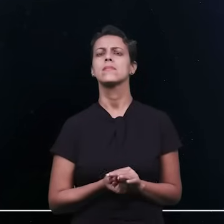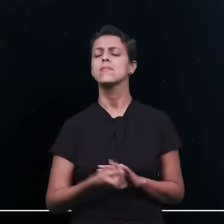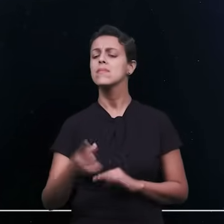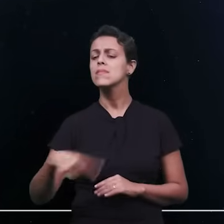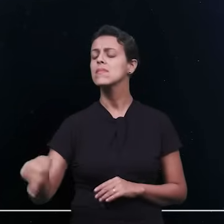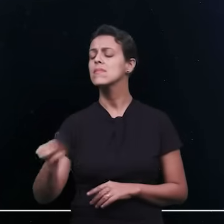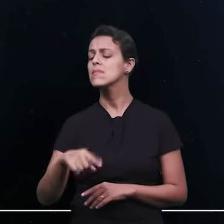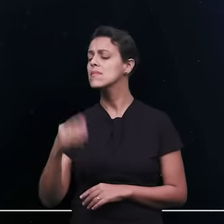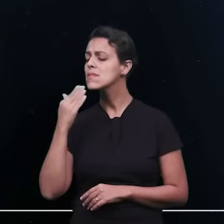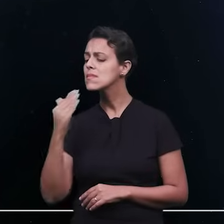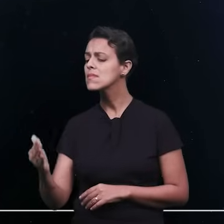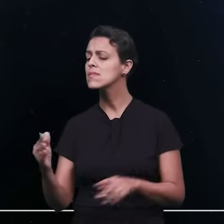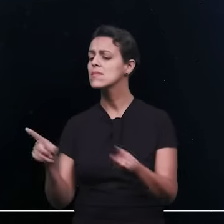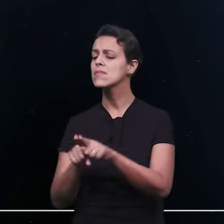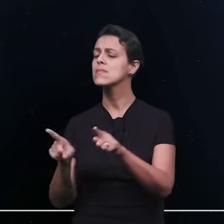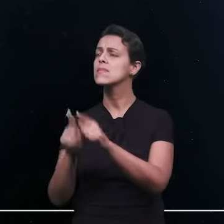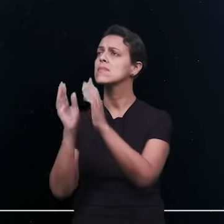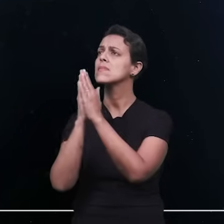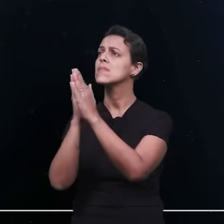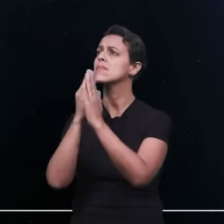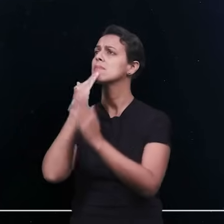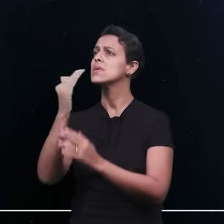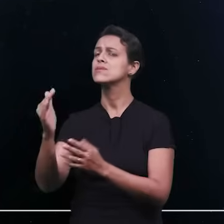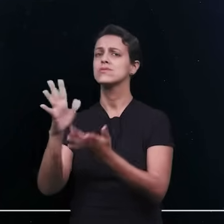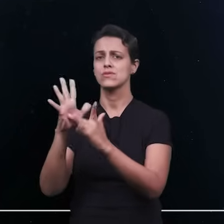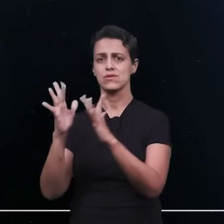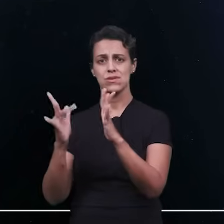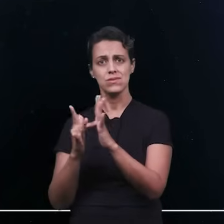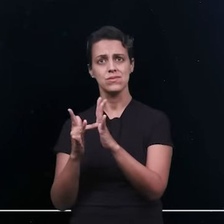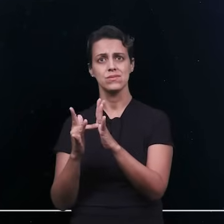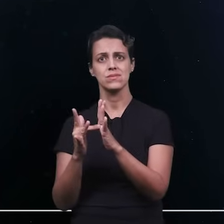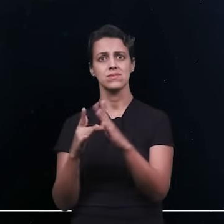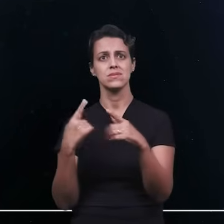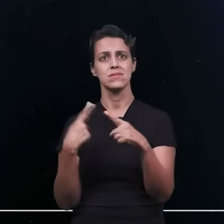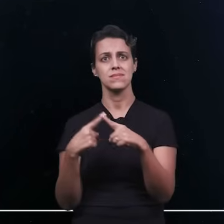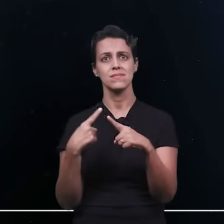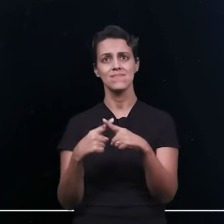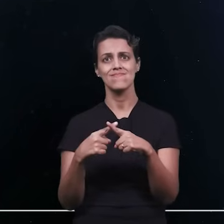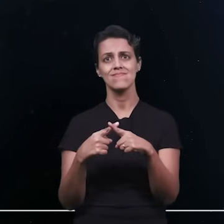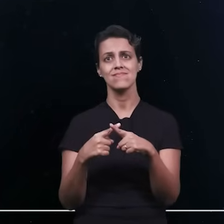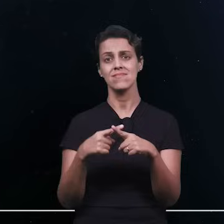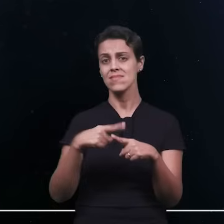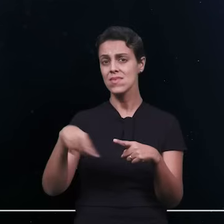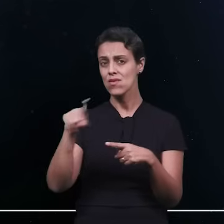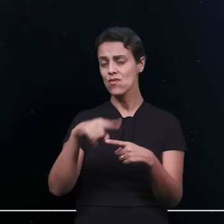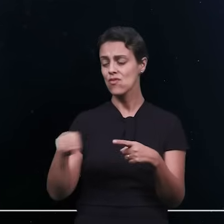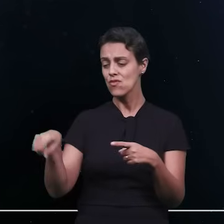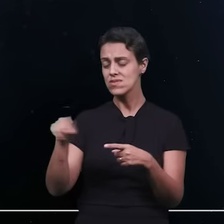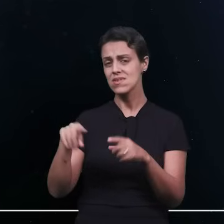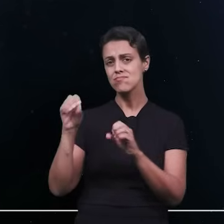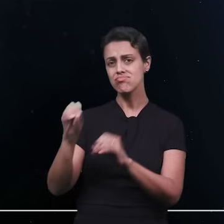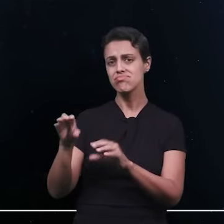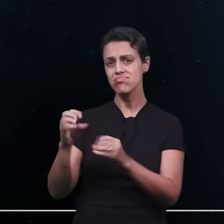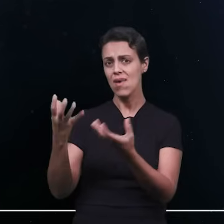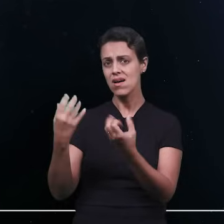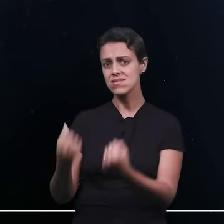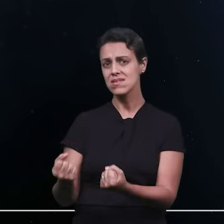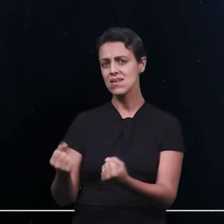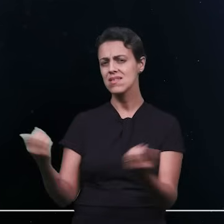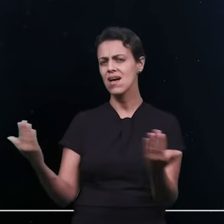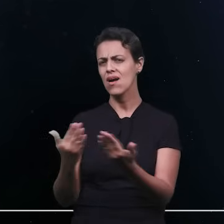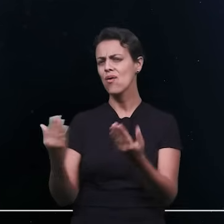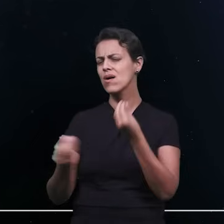irmãos, vos rogamos e exortamos no Senhor Jesus que assim como recebestes de nós, de que maneira convém andar